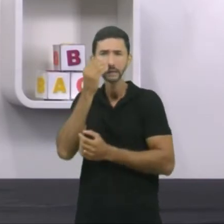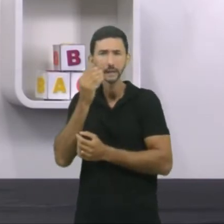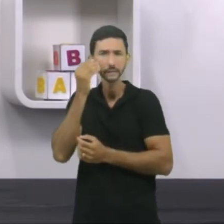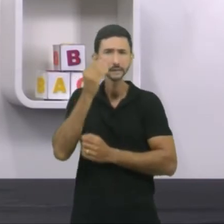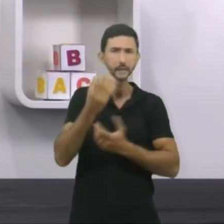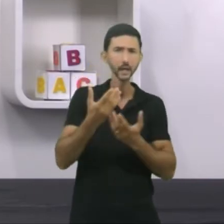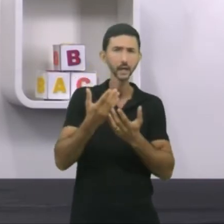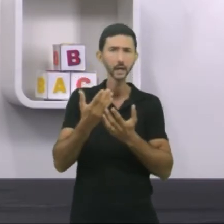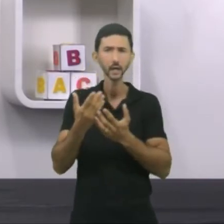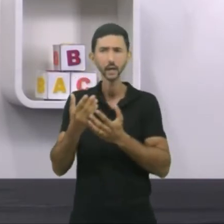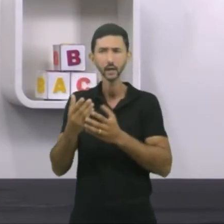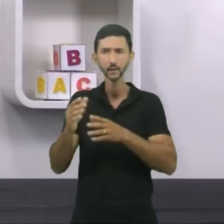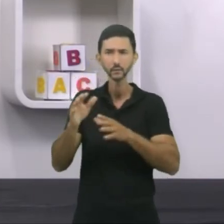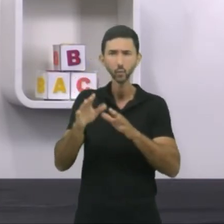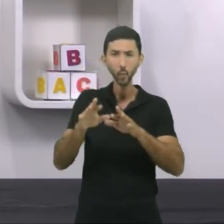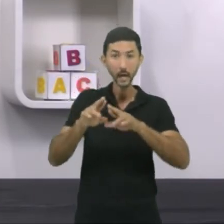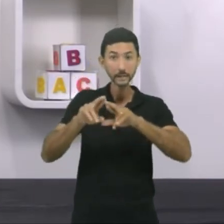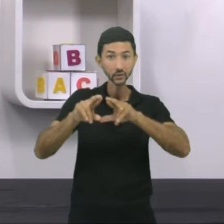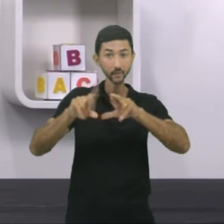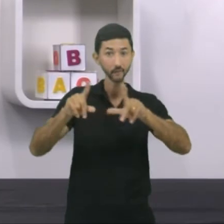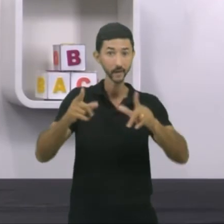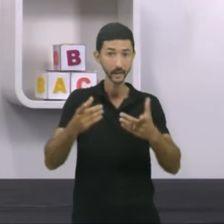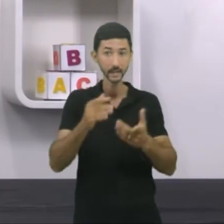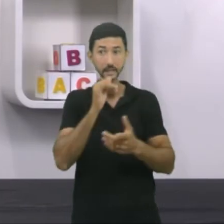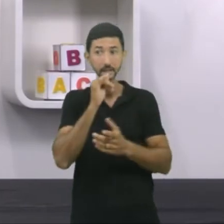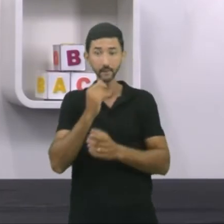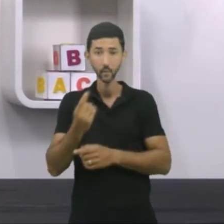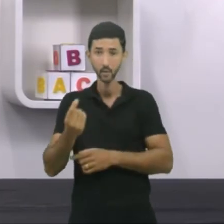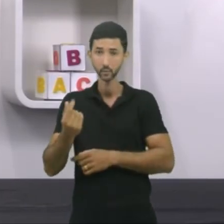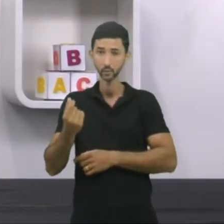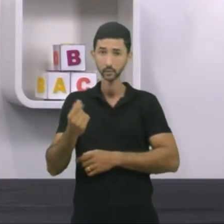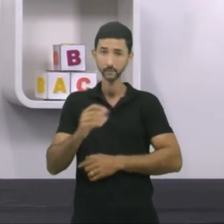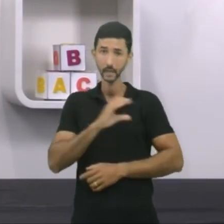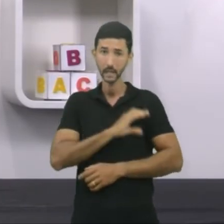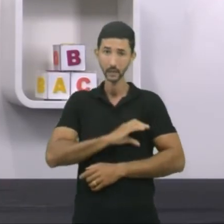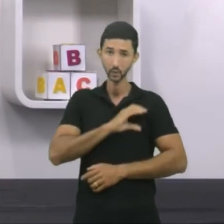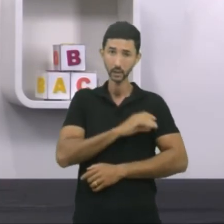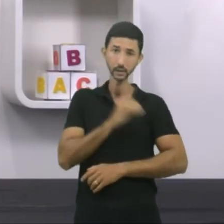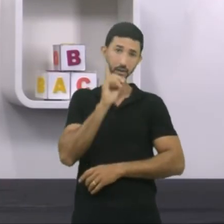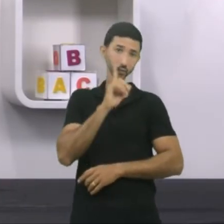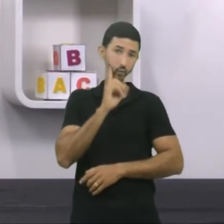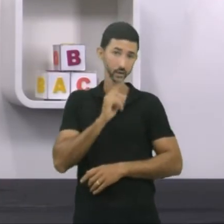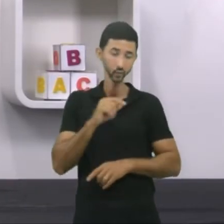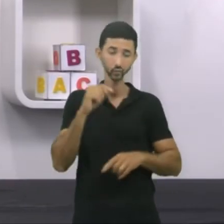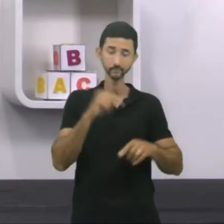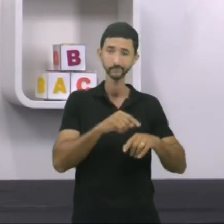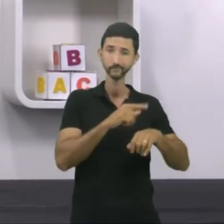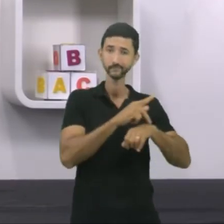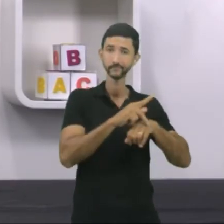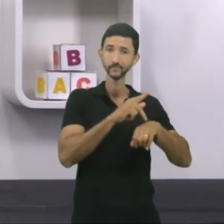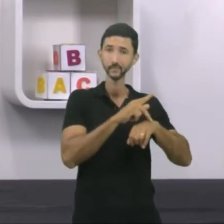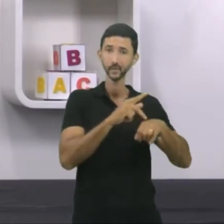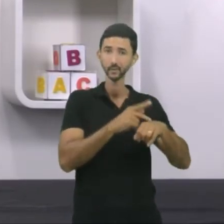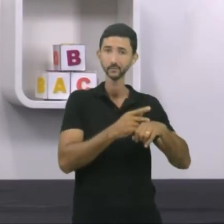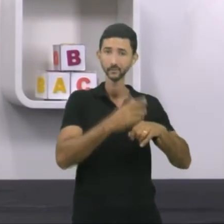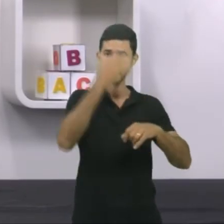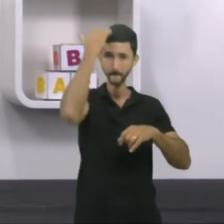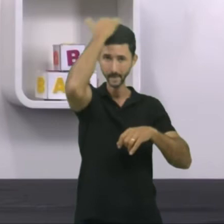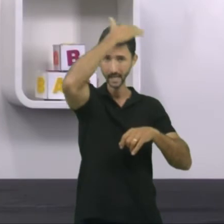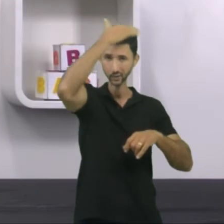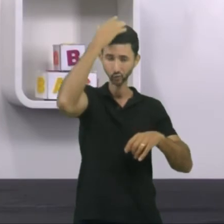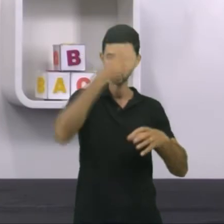analisando a discrepância entre a economia do Canadá e Estados Unidos e a economia do vizinho